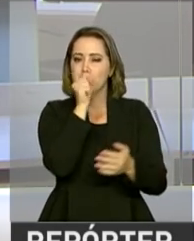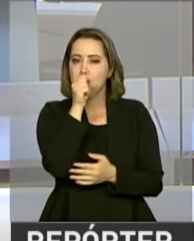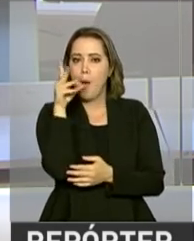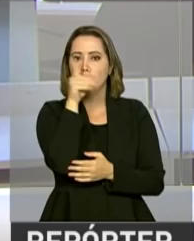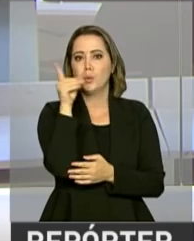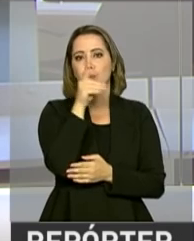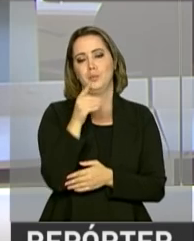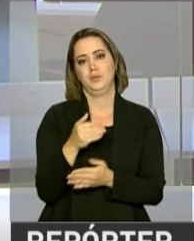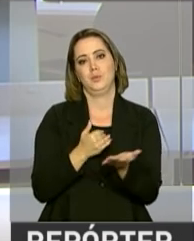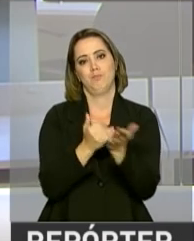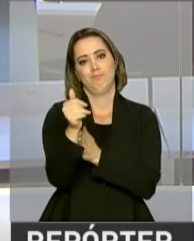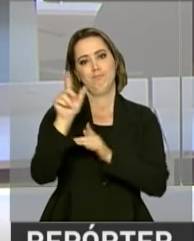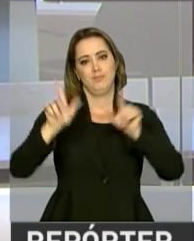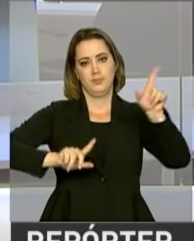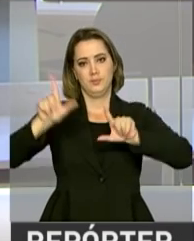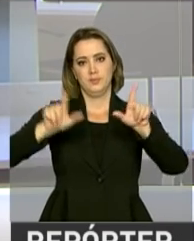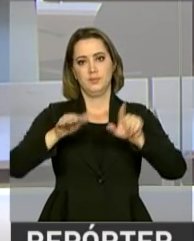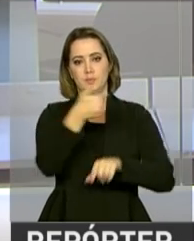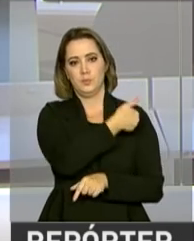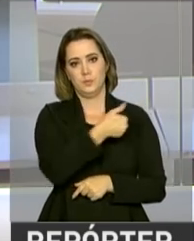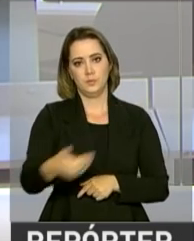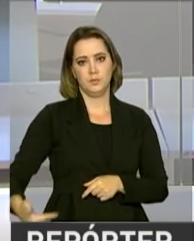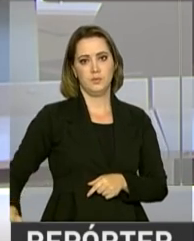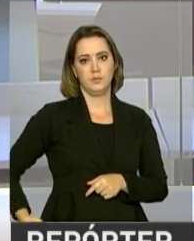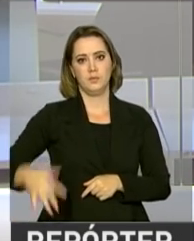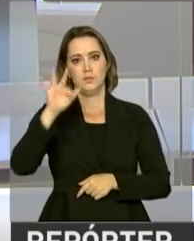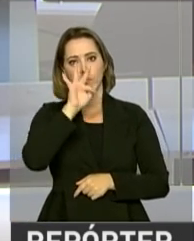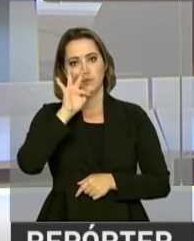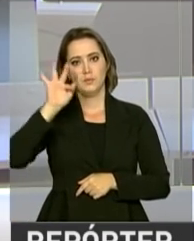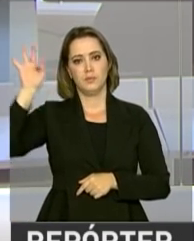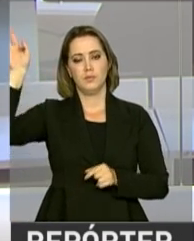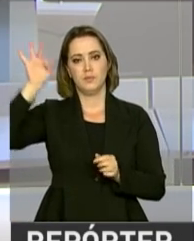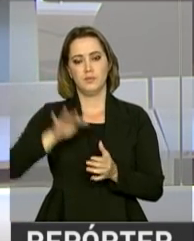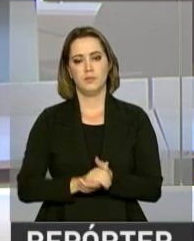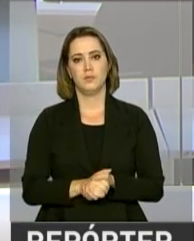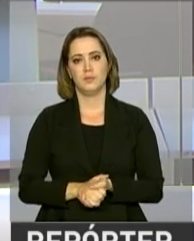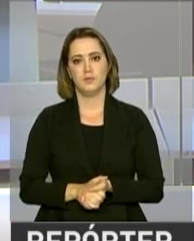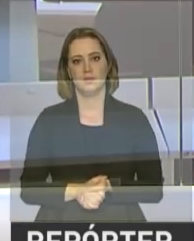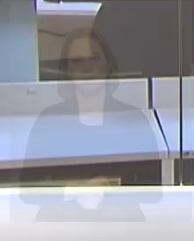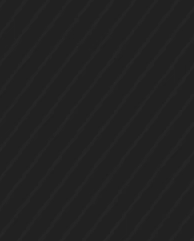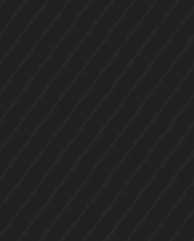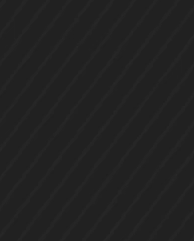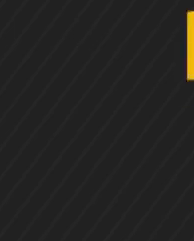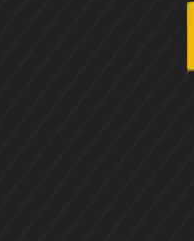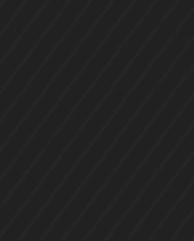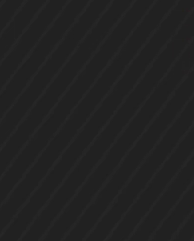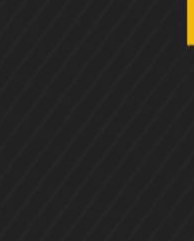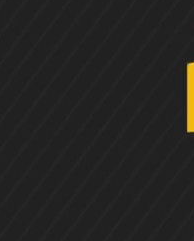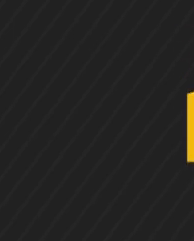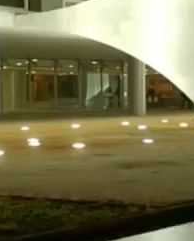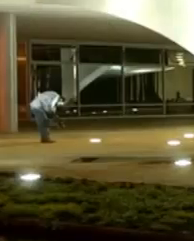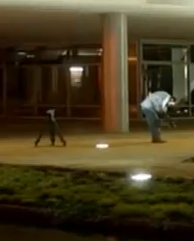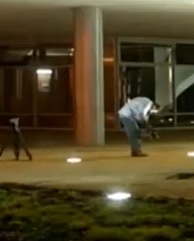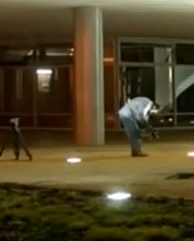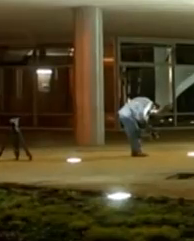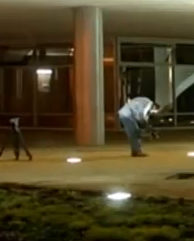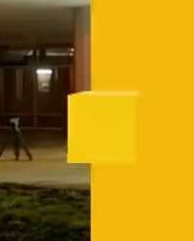de semana e continue com a gente aqui na NBR, a TV do Governo Federal.